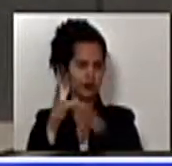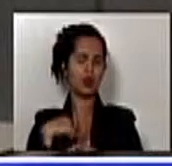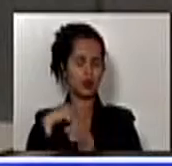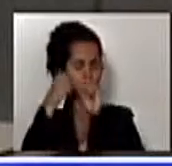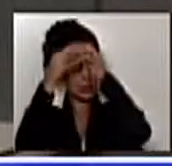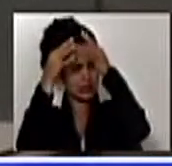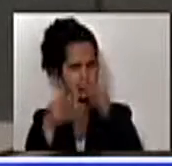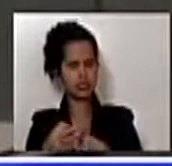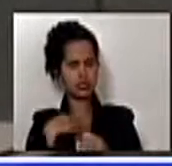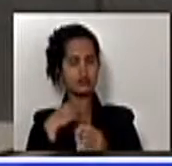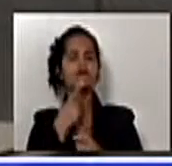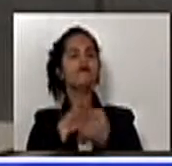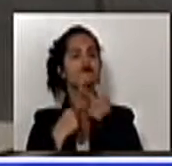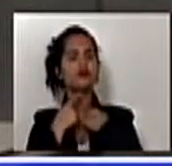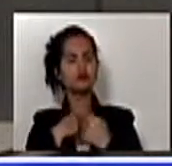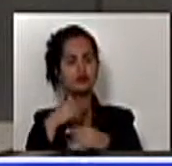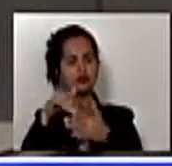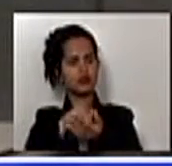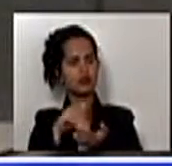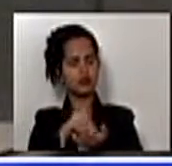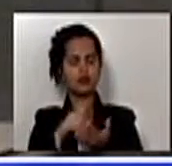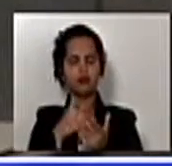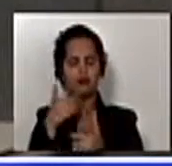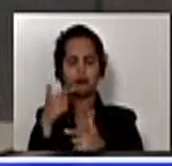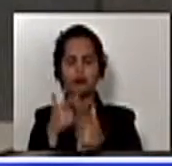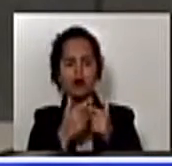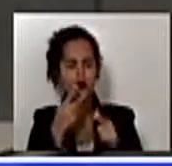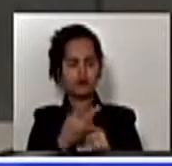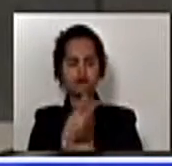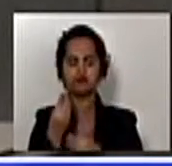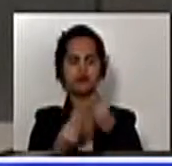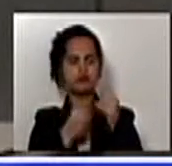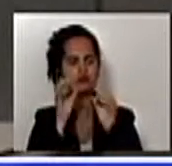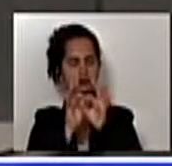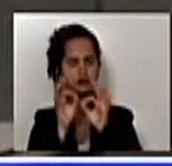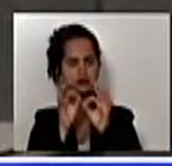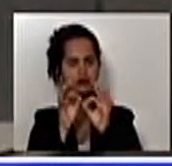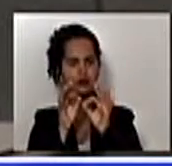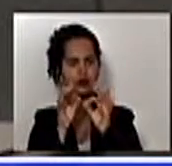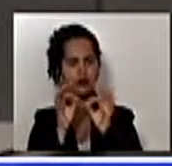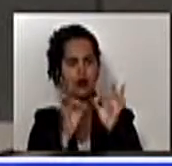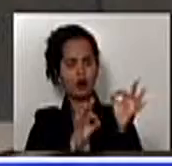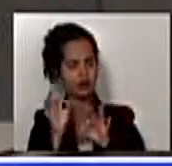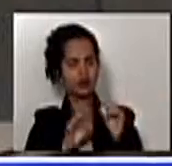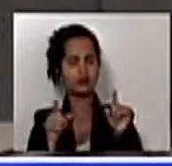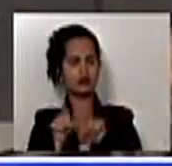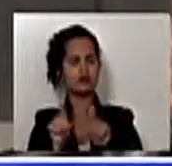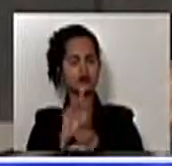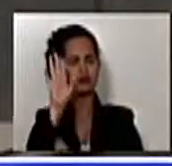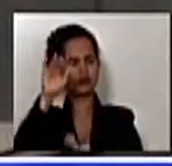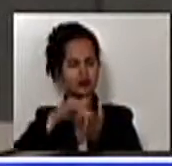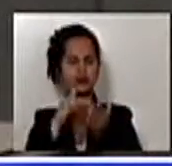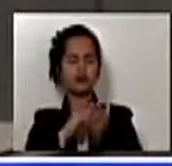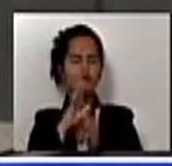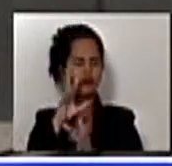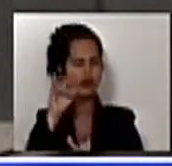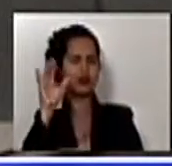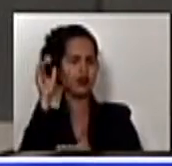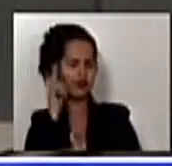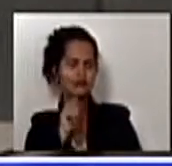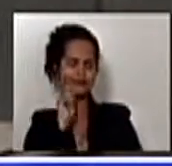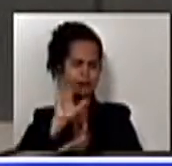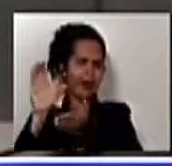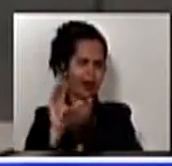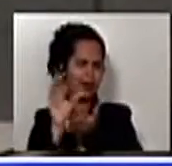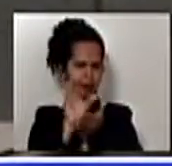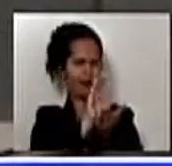é, feita pela secretaria, essa organização que o nosso secretário trouxe, nós vamos ter aí outros recursos. O